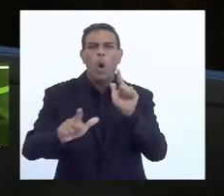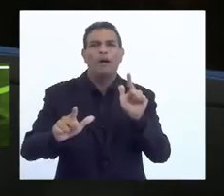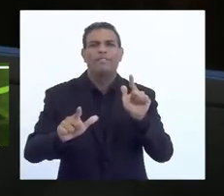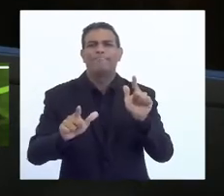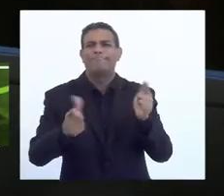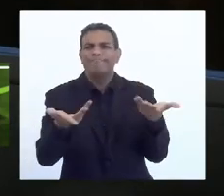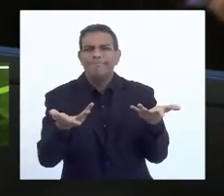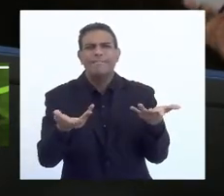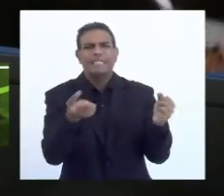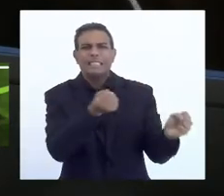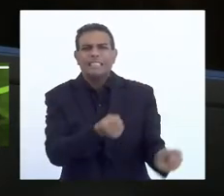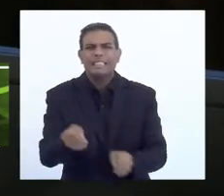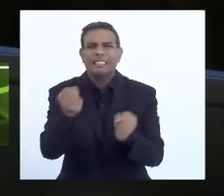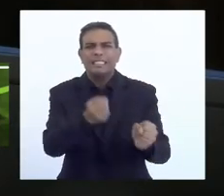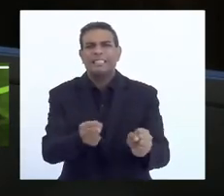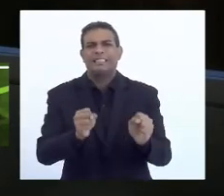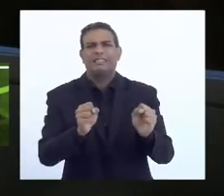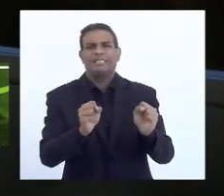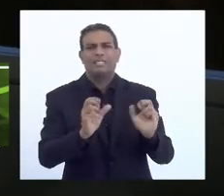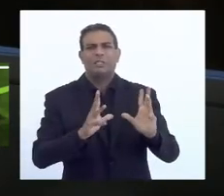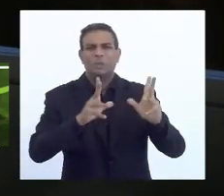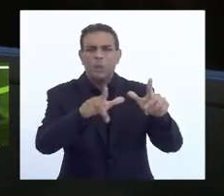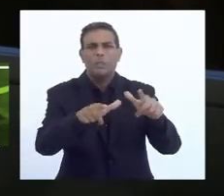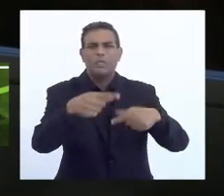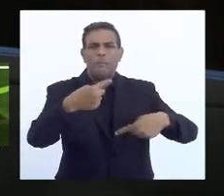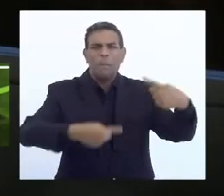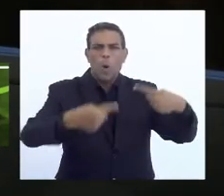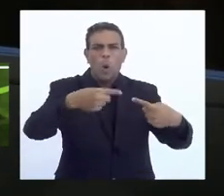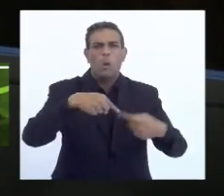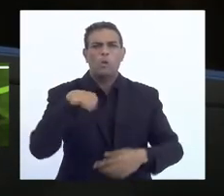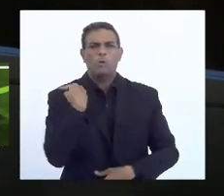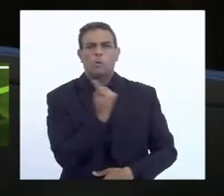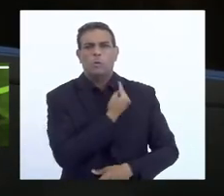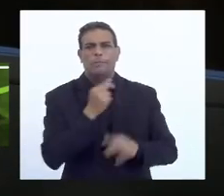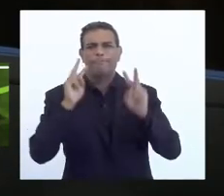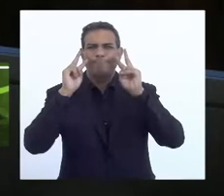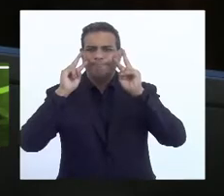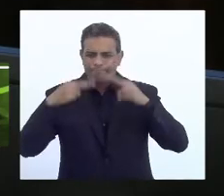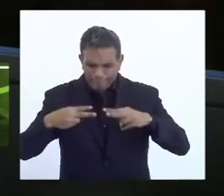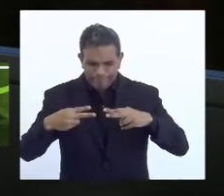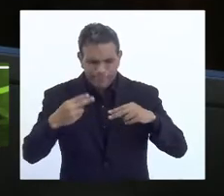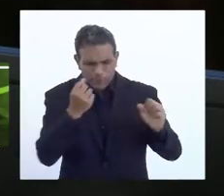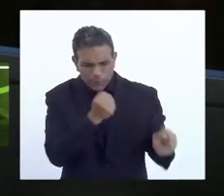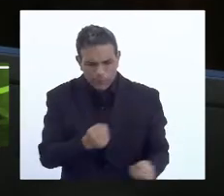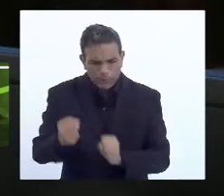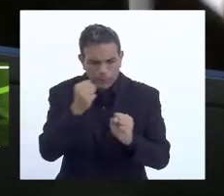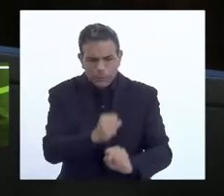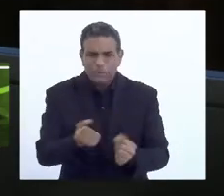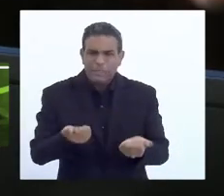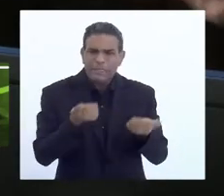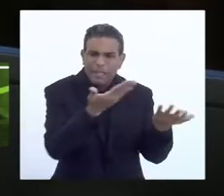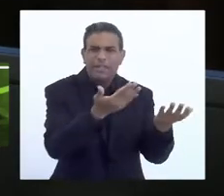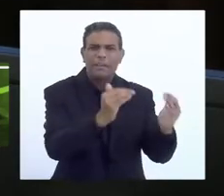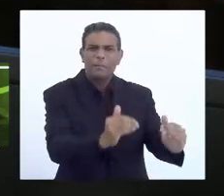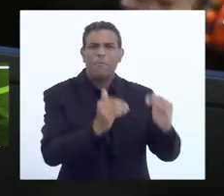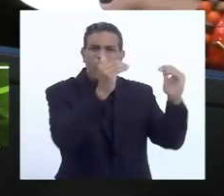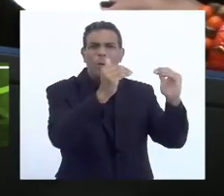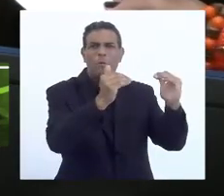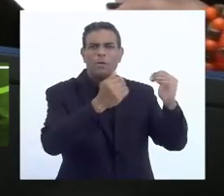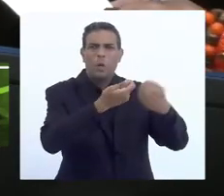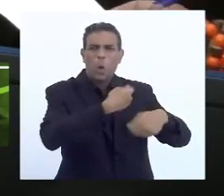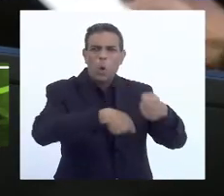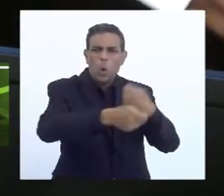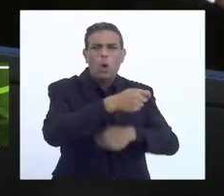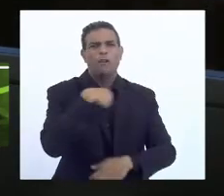banheiro dessa elite política e econômica, de cabeça baixa, cozinhando para essa elite política e